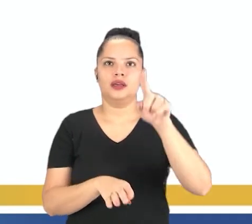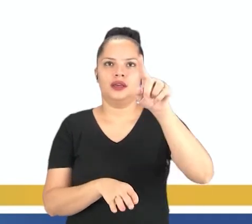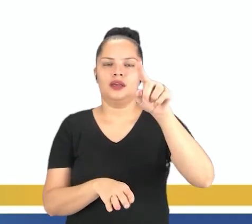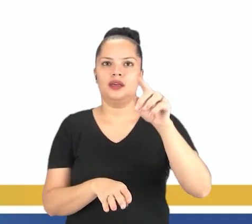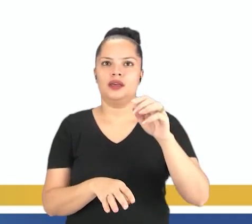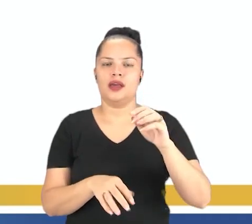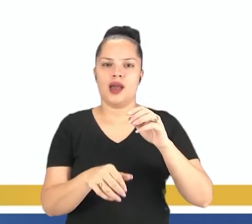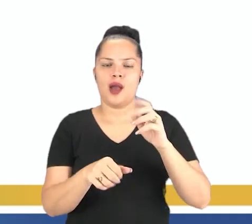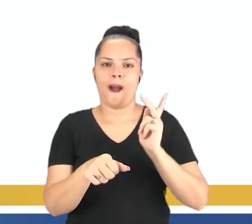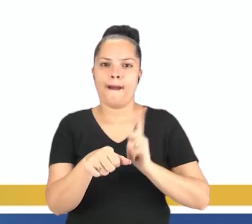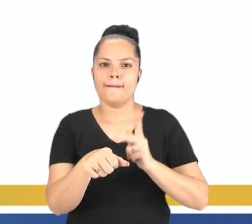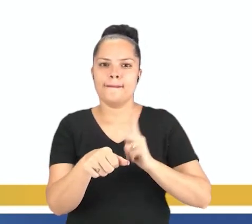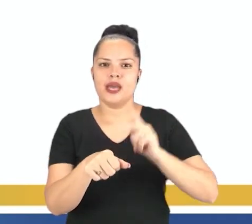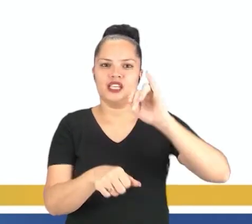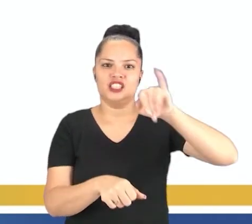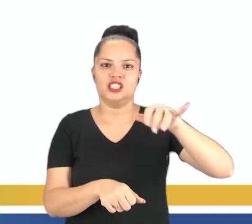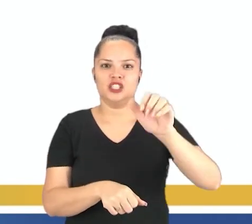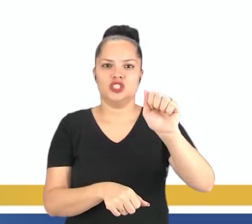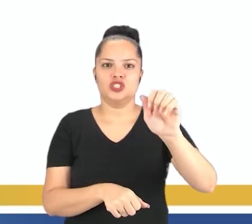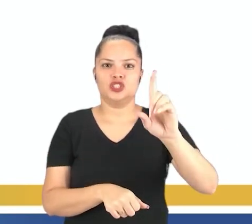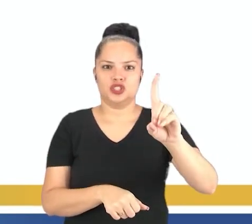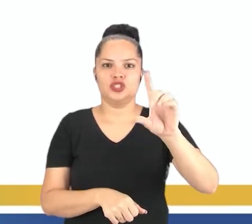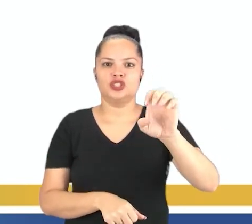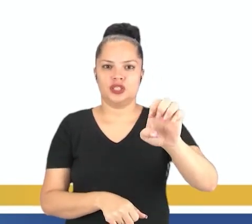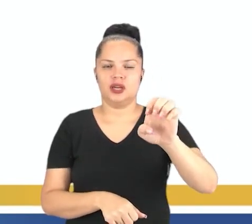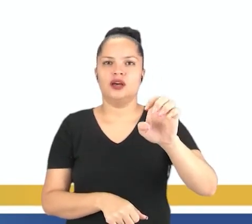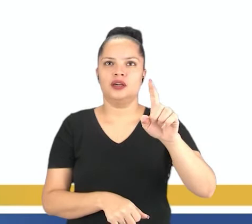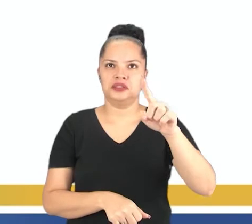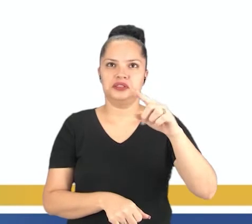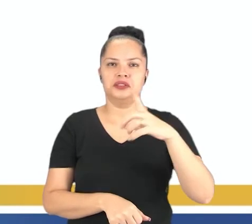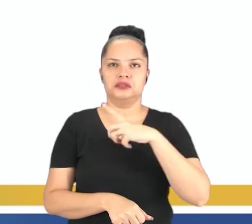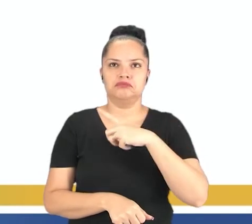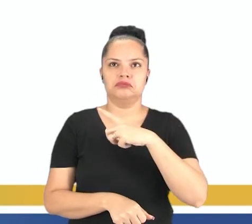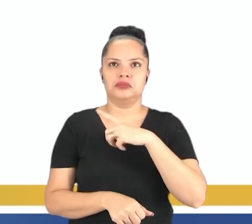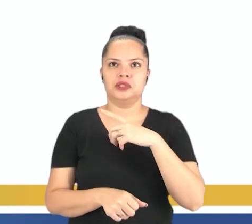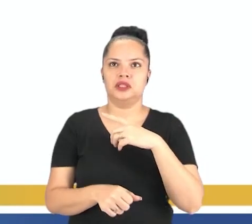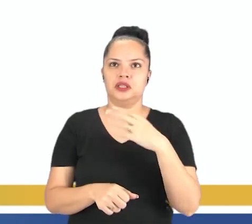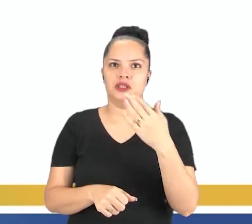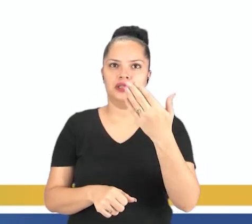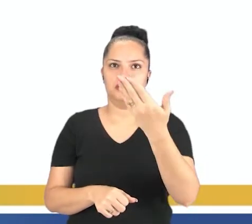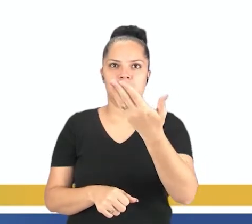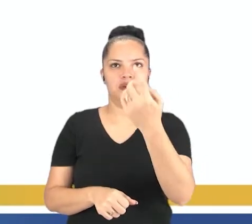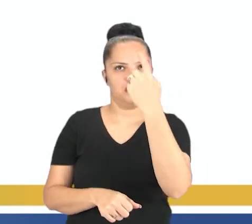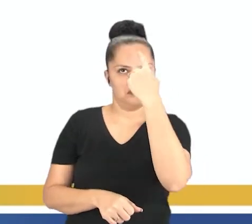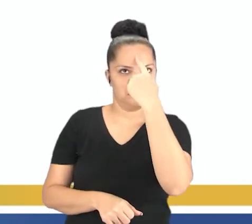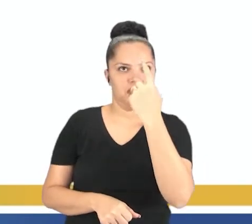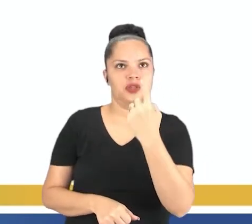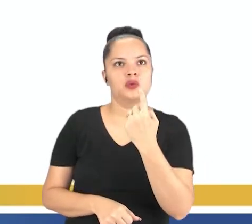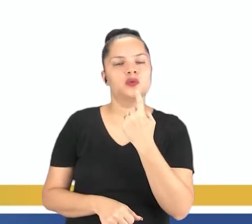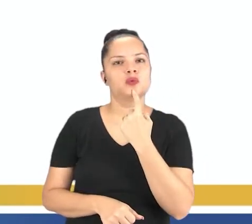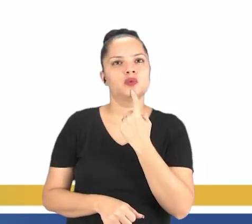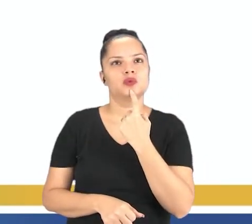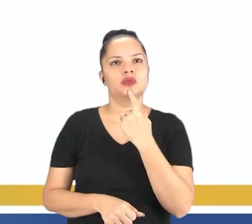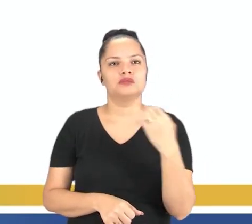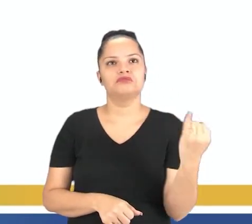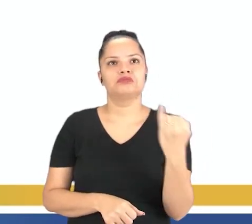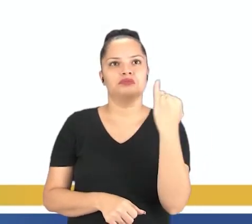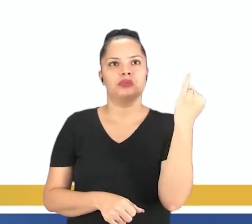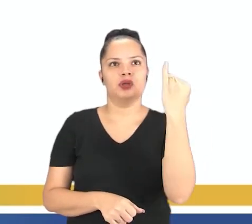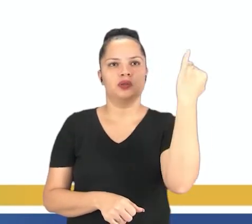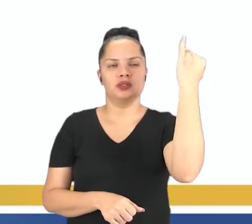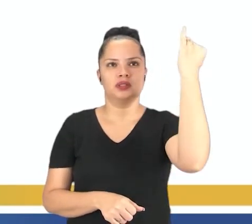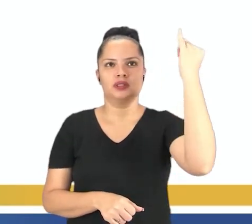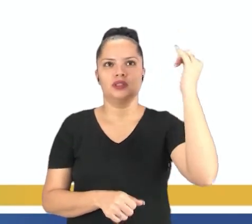Jade provavelmente de la venta né que é uma cidade do México a arte olmeca né representar geométrica